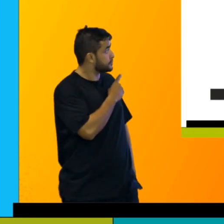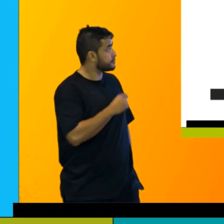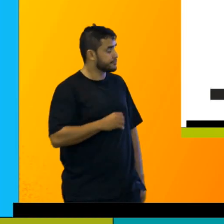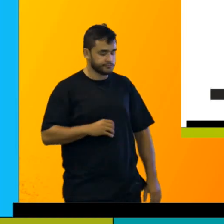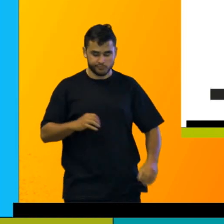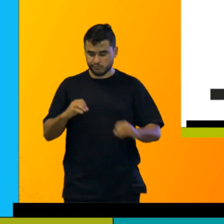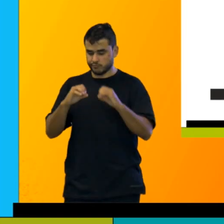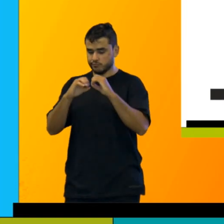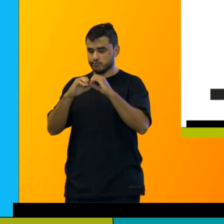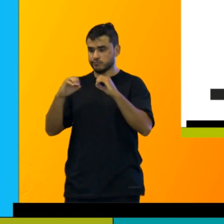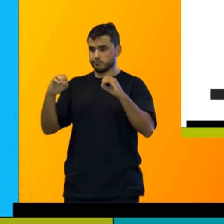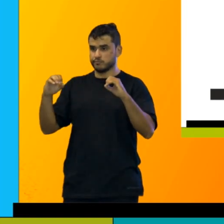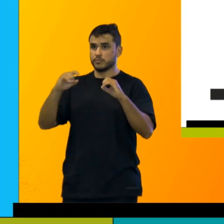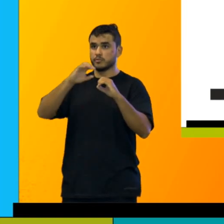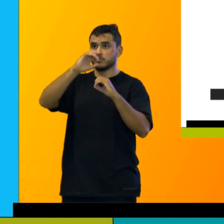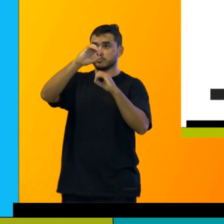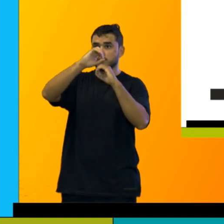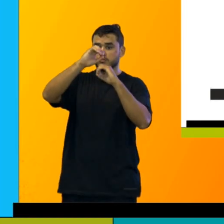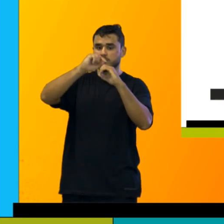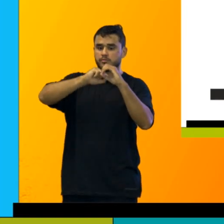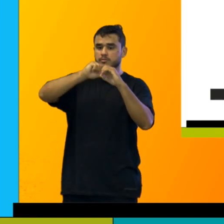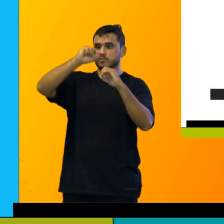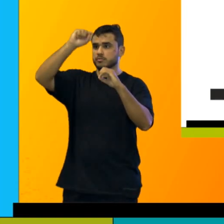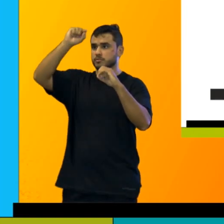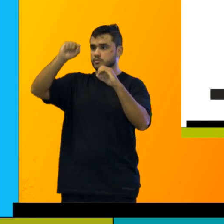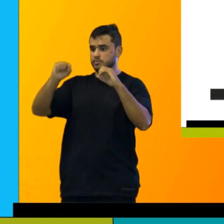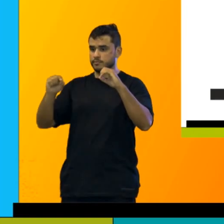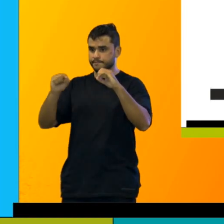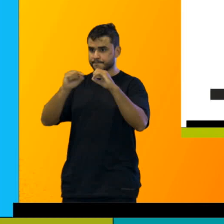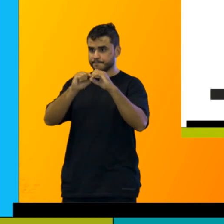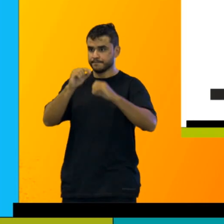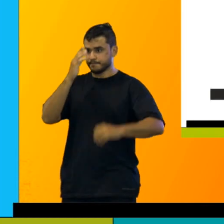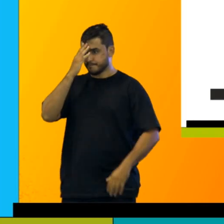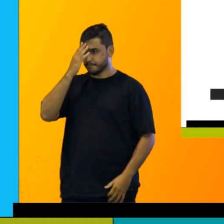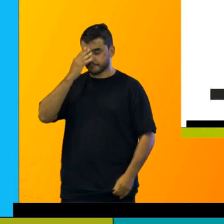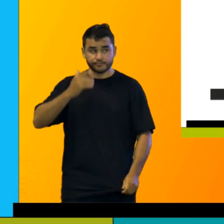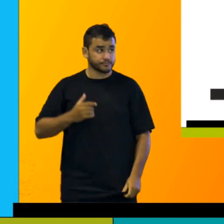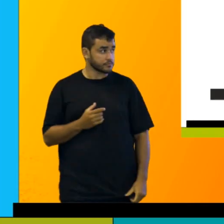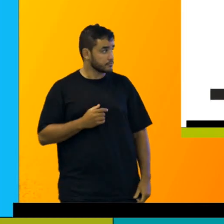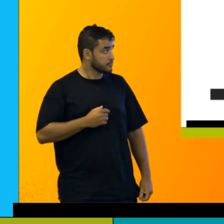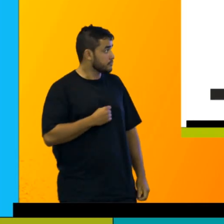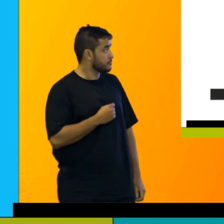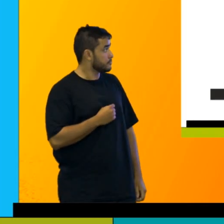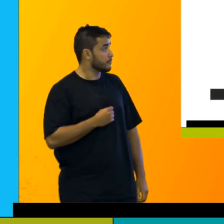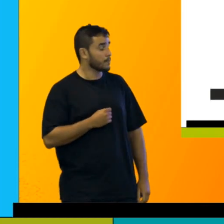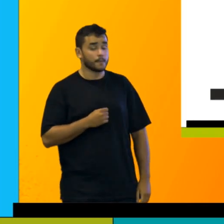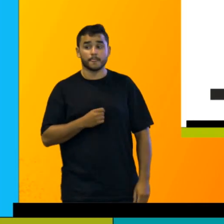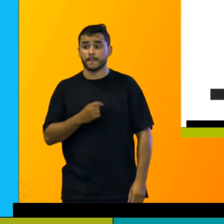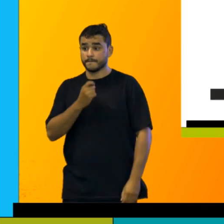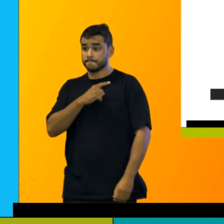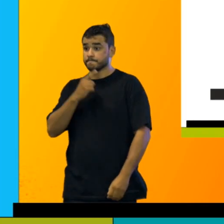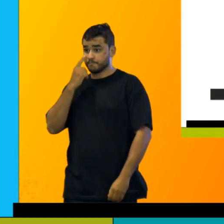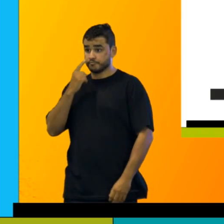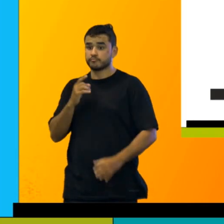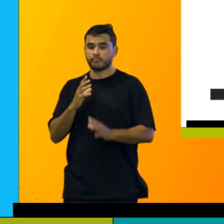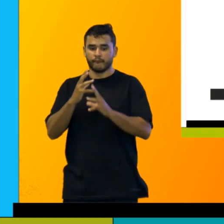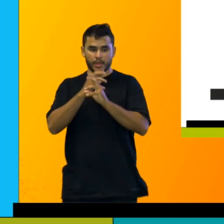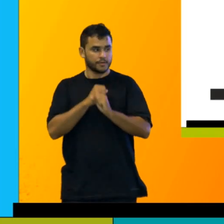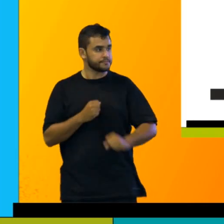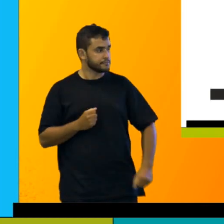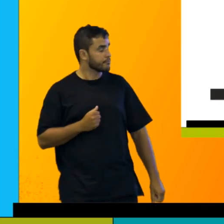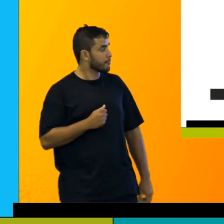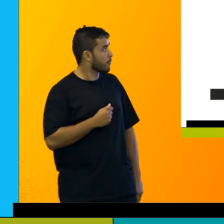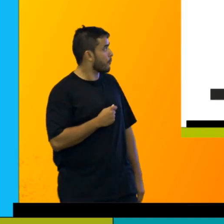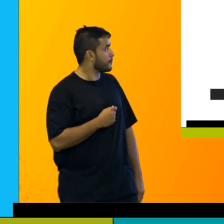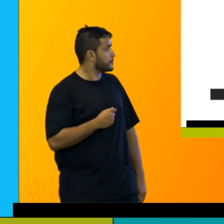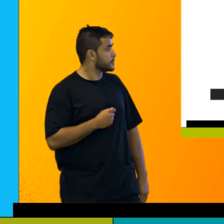pessoal? Beleza. Aí vamos lá, ó. Para a gente calcular então aí, eu tenho que calcular essa altura aí, ó.